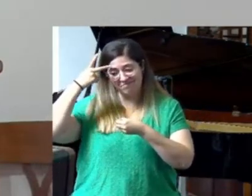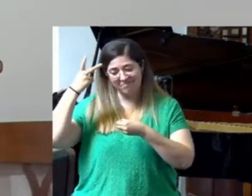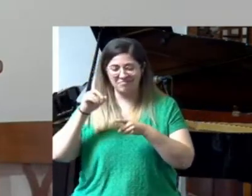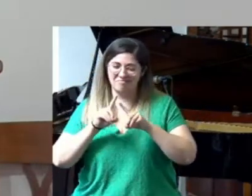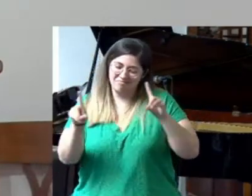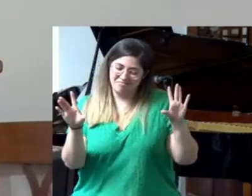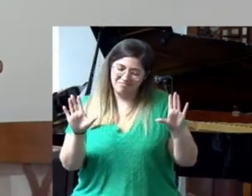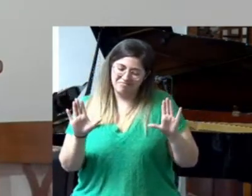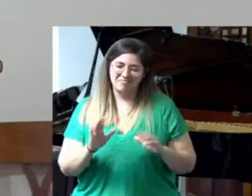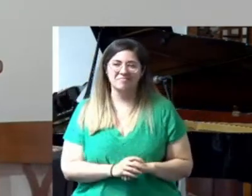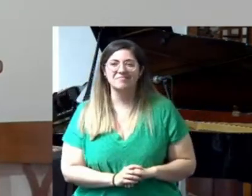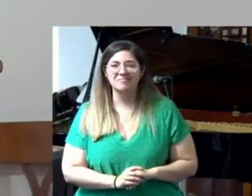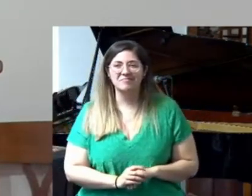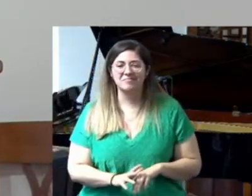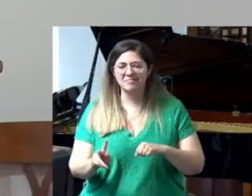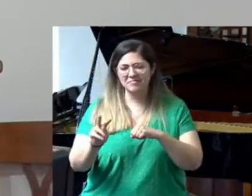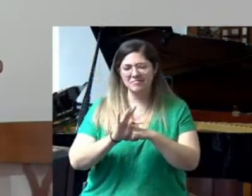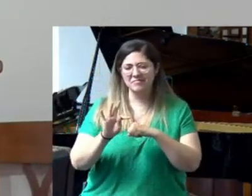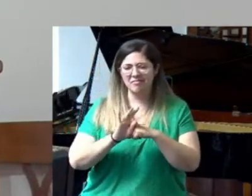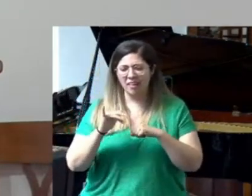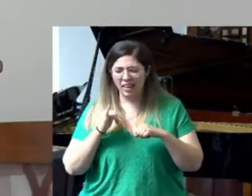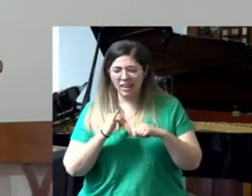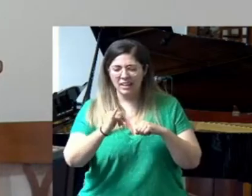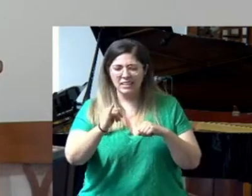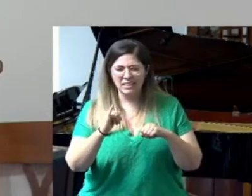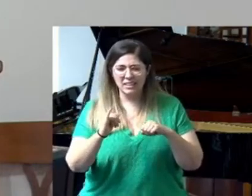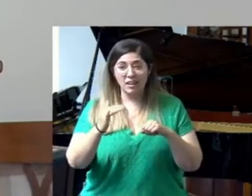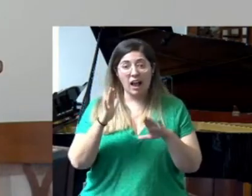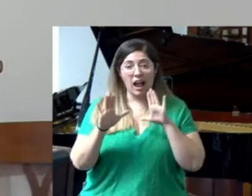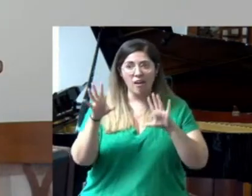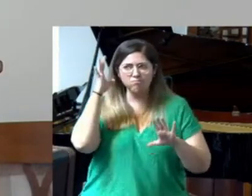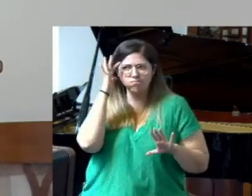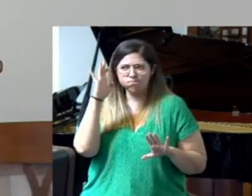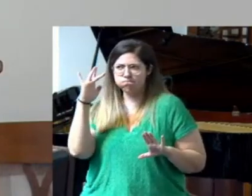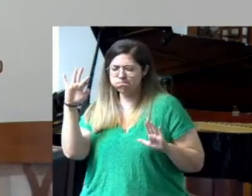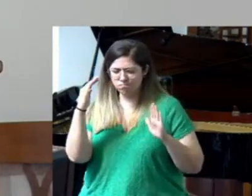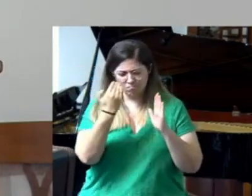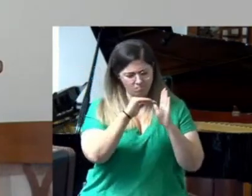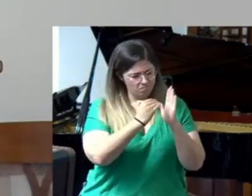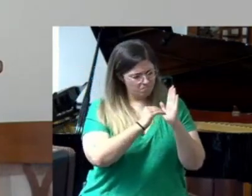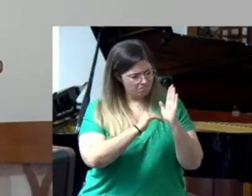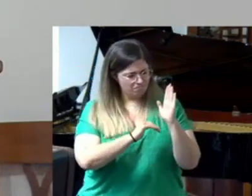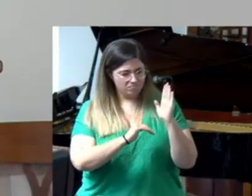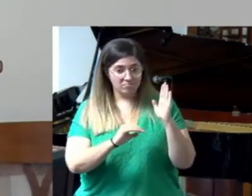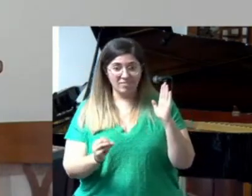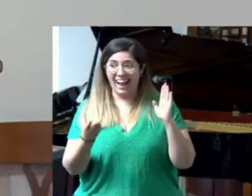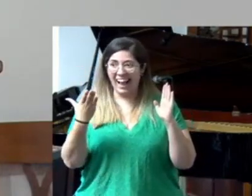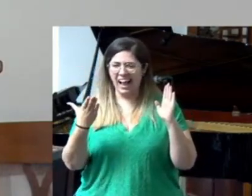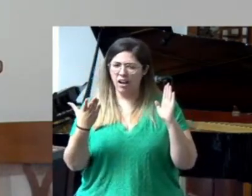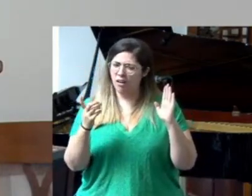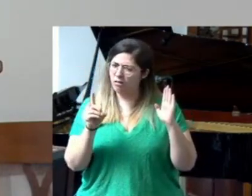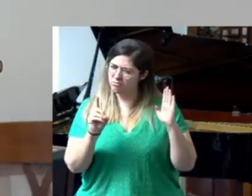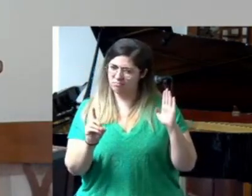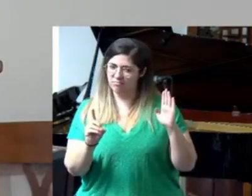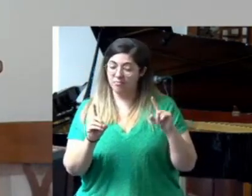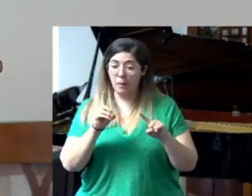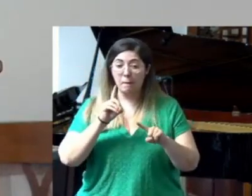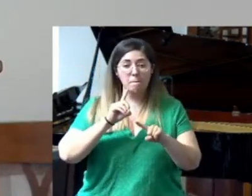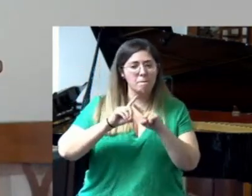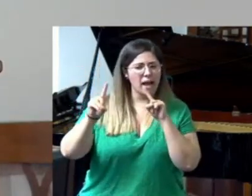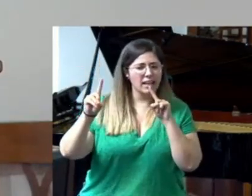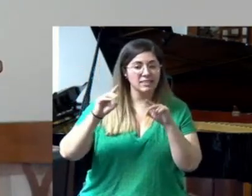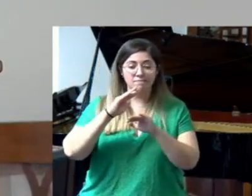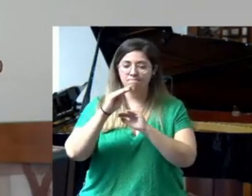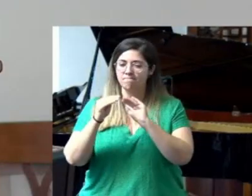pessoas, não quer dizer que as coisas que nós imaginamos, planejamos, não vão acontecer. Quer dizer que